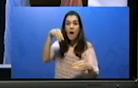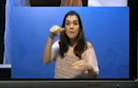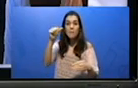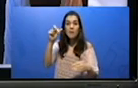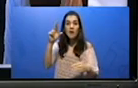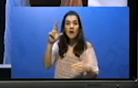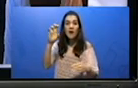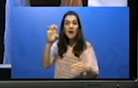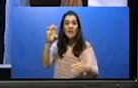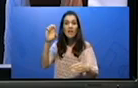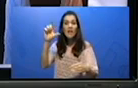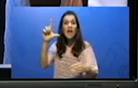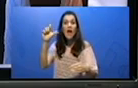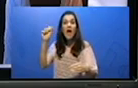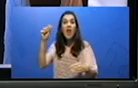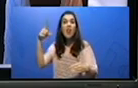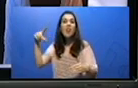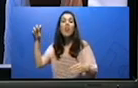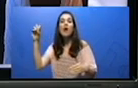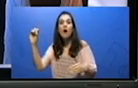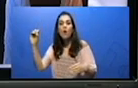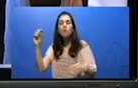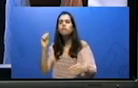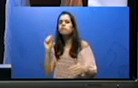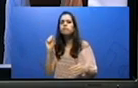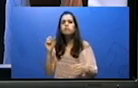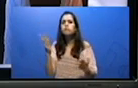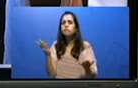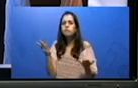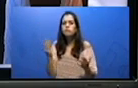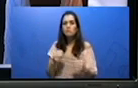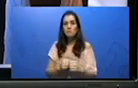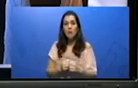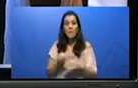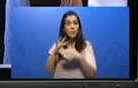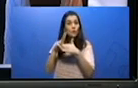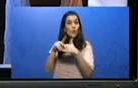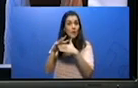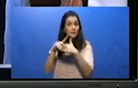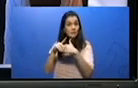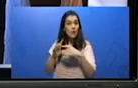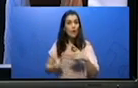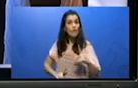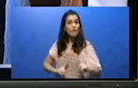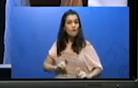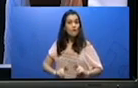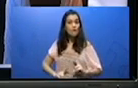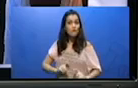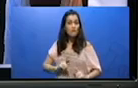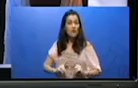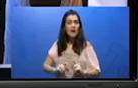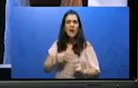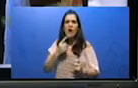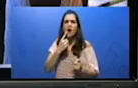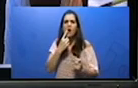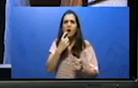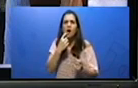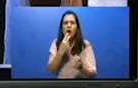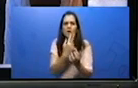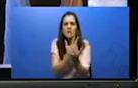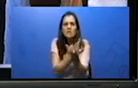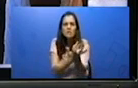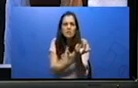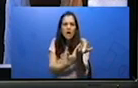popularmente conhecida como amarelão. Amarelão porque esse verme ele provoca muitos sangramentos a partir do momento que ele